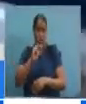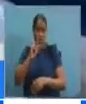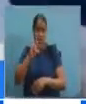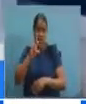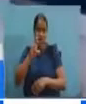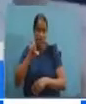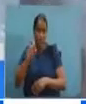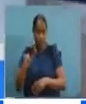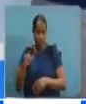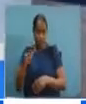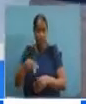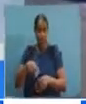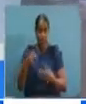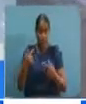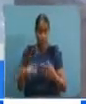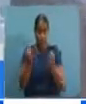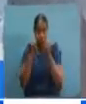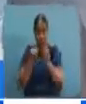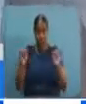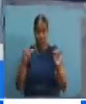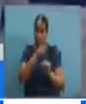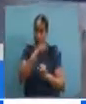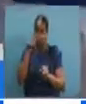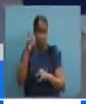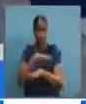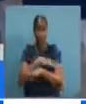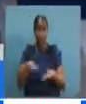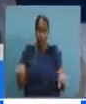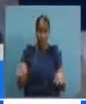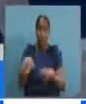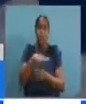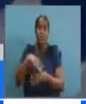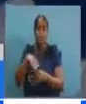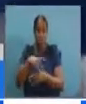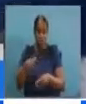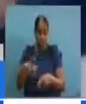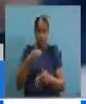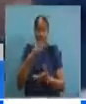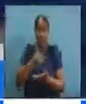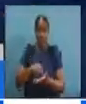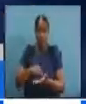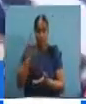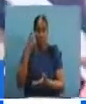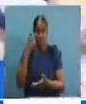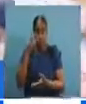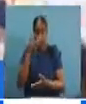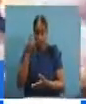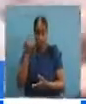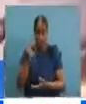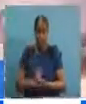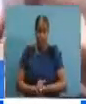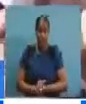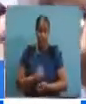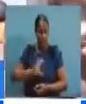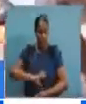como independente, promete acabar com a situação de miséria que se vive na Guiné-Bissau. Confiante